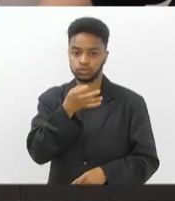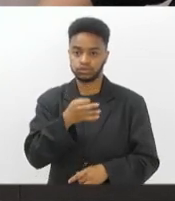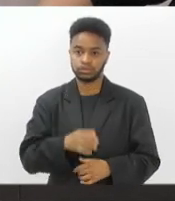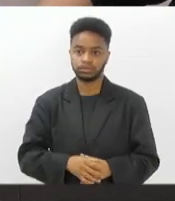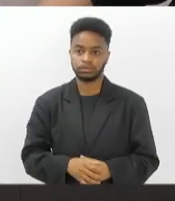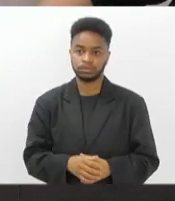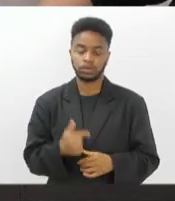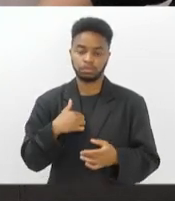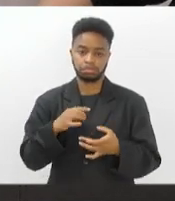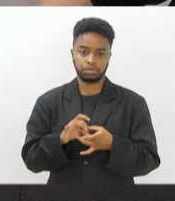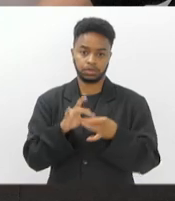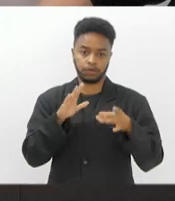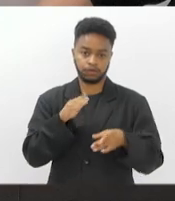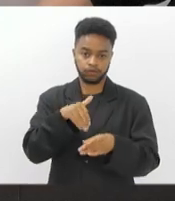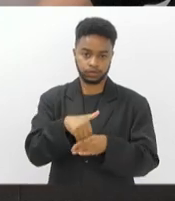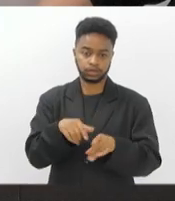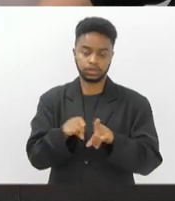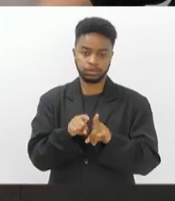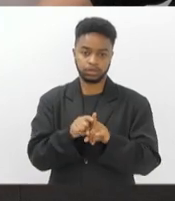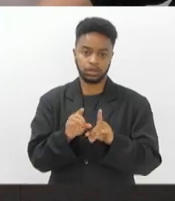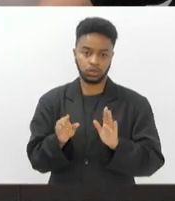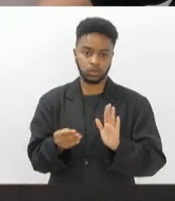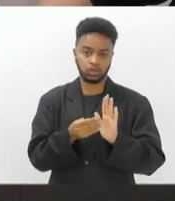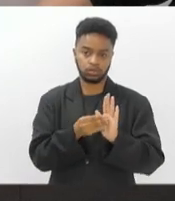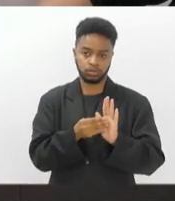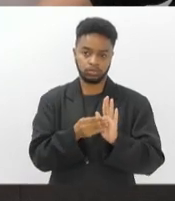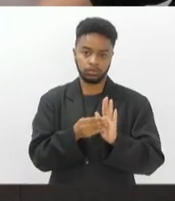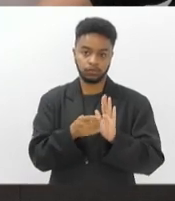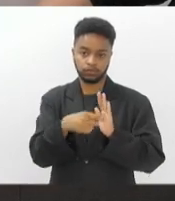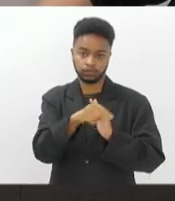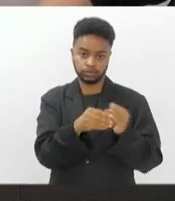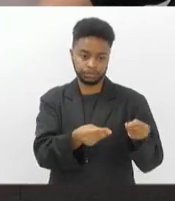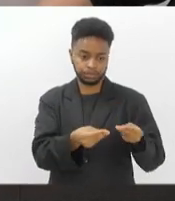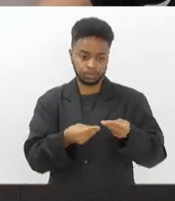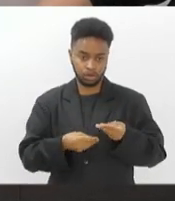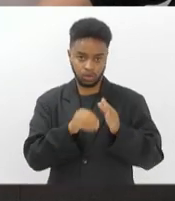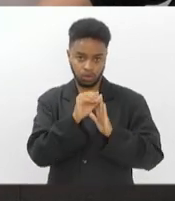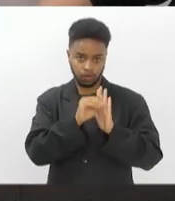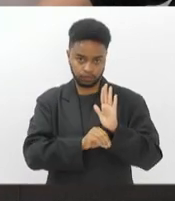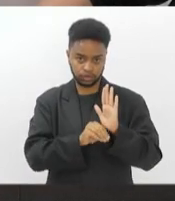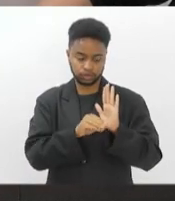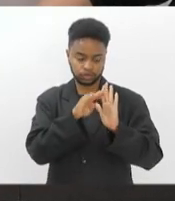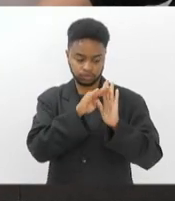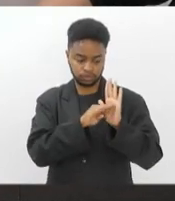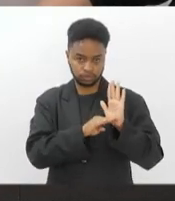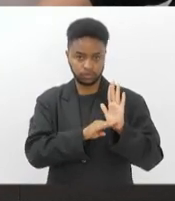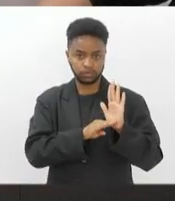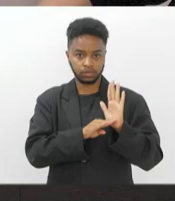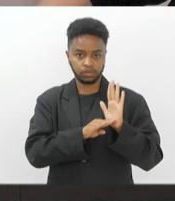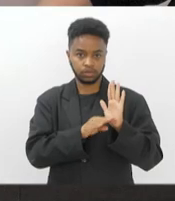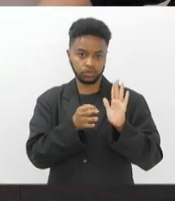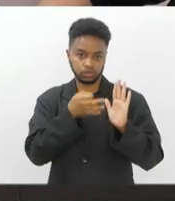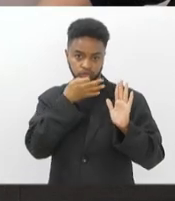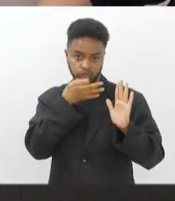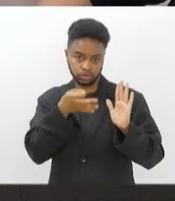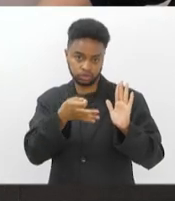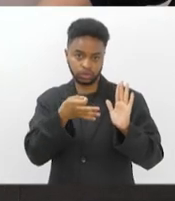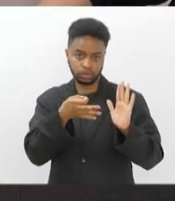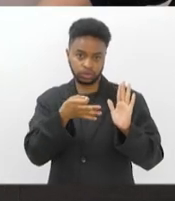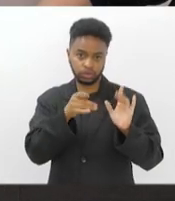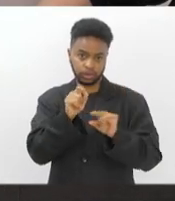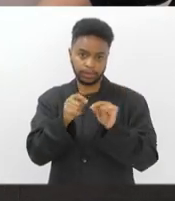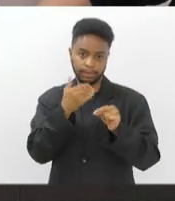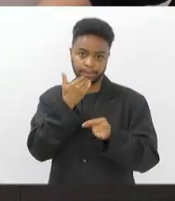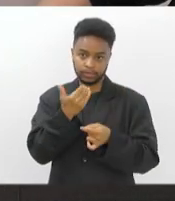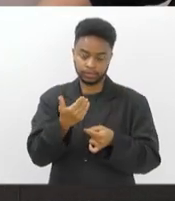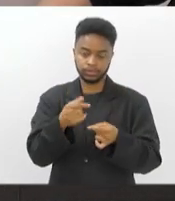a votação também para incluir enviar que seja enviado por Ofício as as as sugestões de pedidos